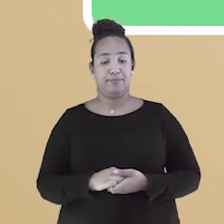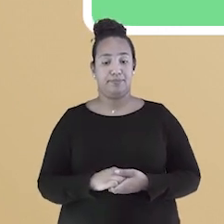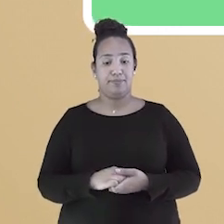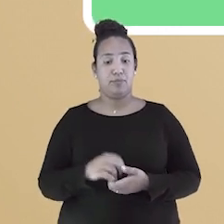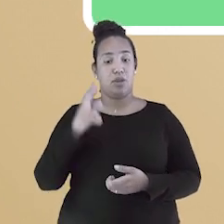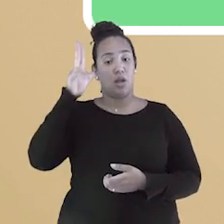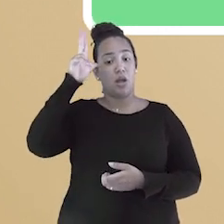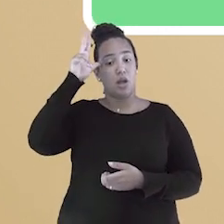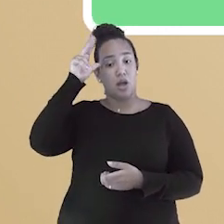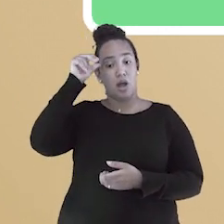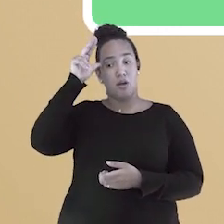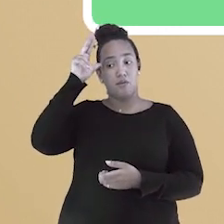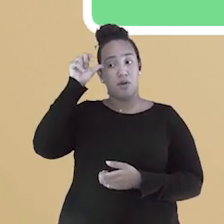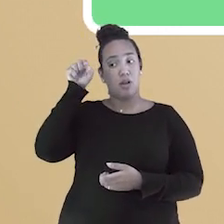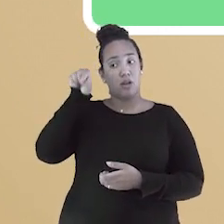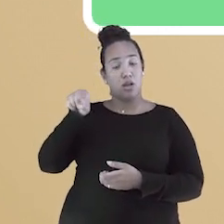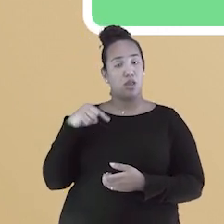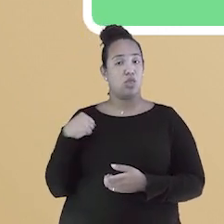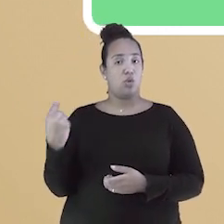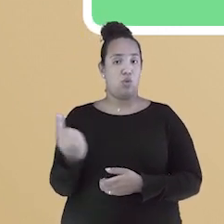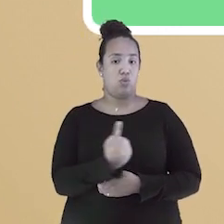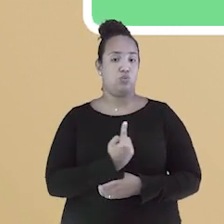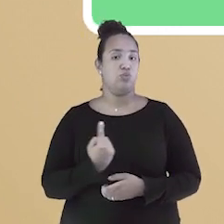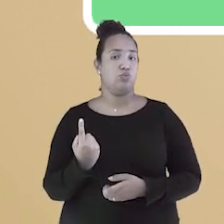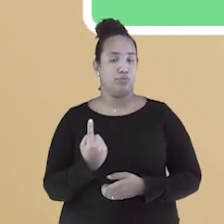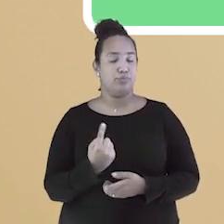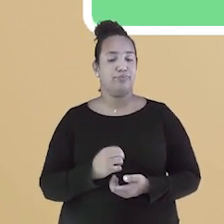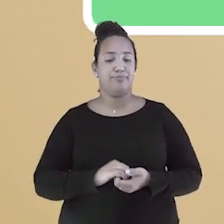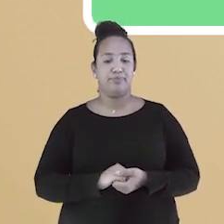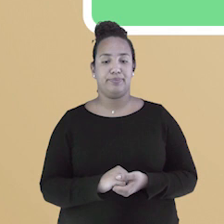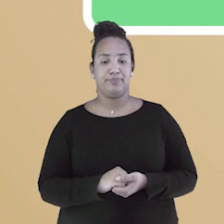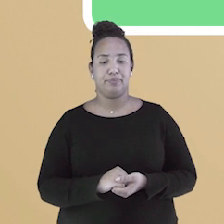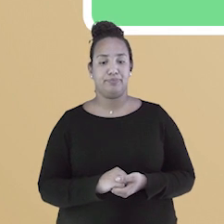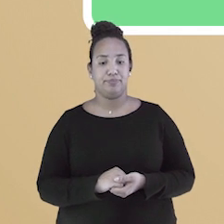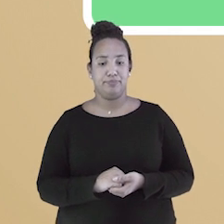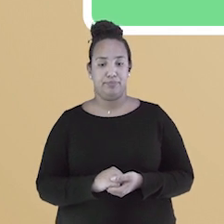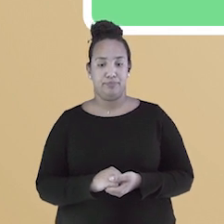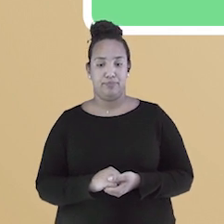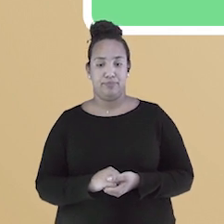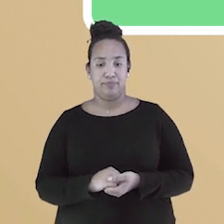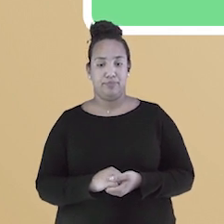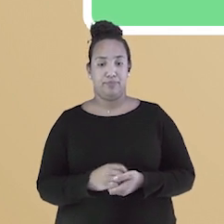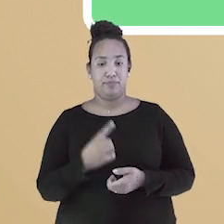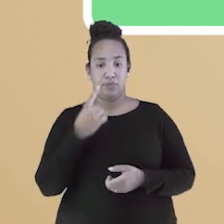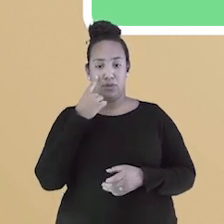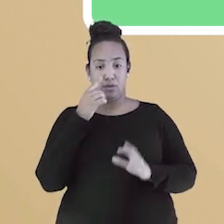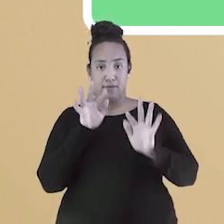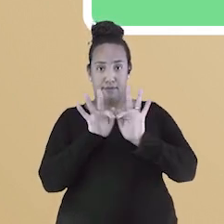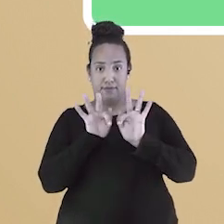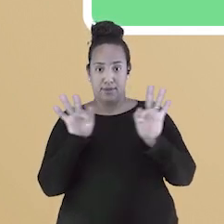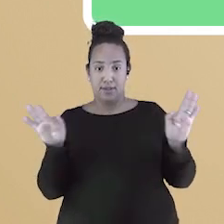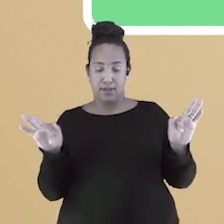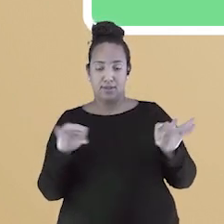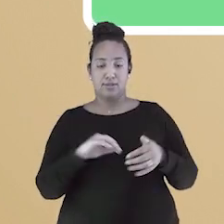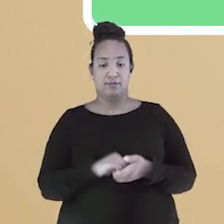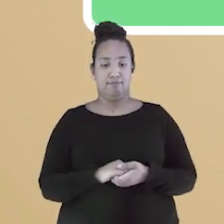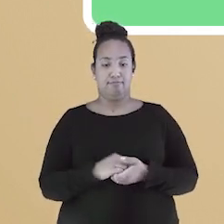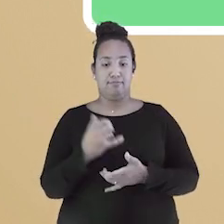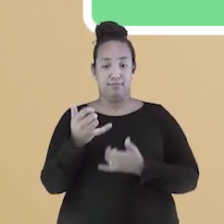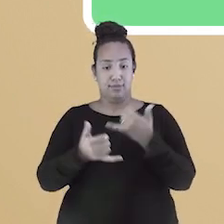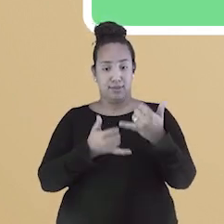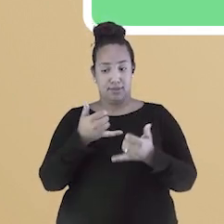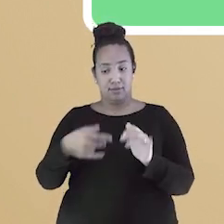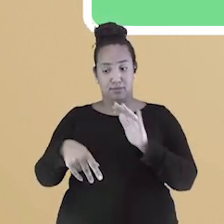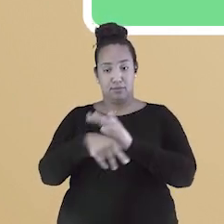Aquele é nosso cavalo. This is its toy. Este é o brinquedo dele, do